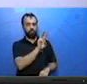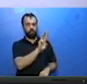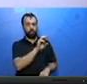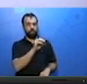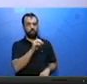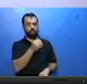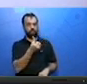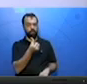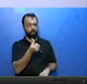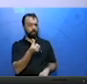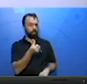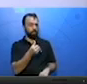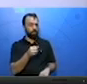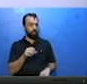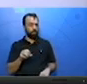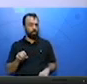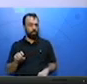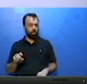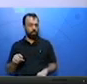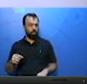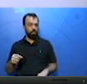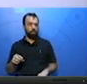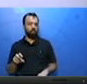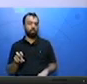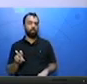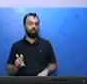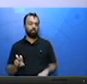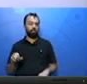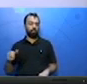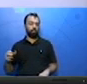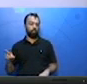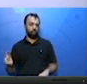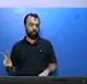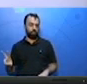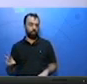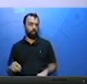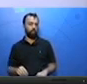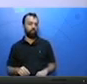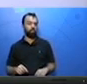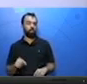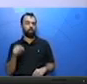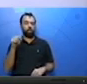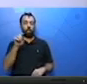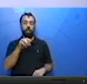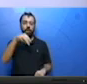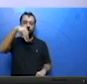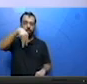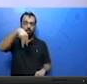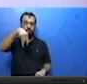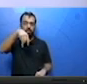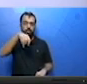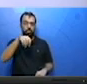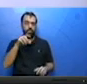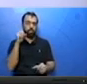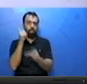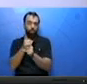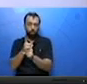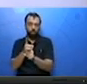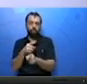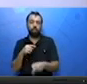2. Determine a abscissa ordenada do ponto M. Então, ele quer o x do M e o y do